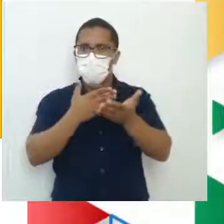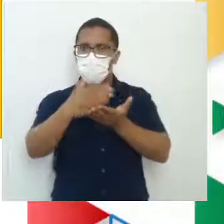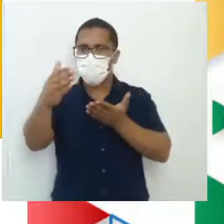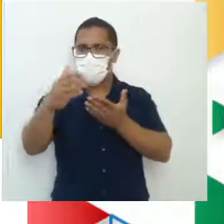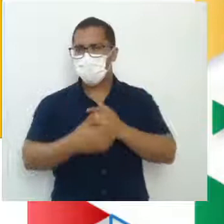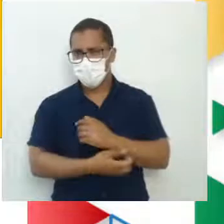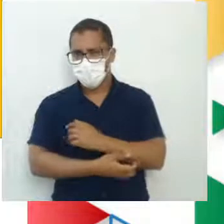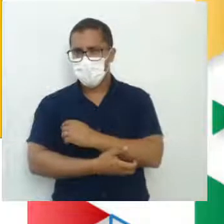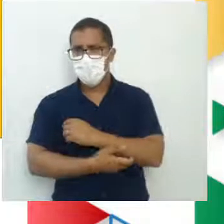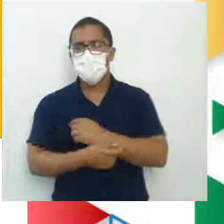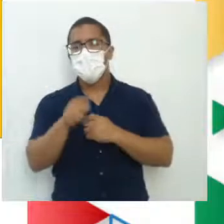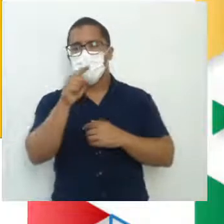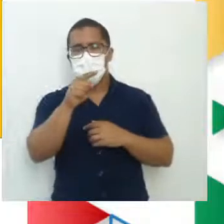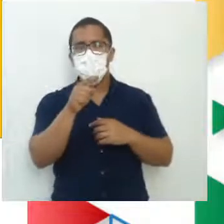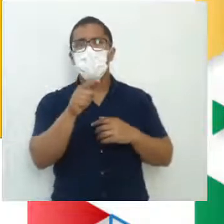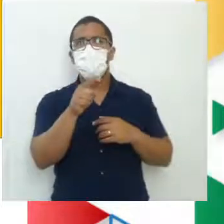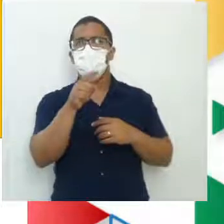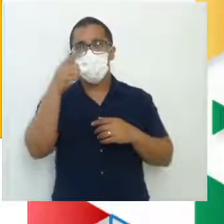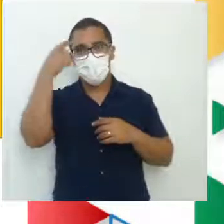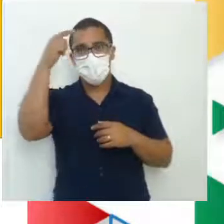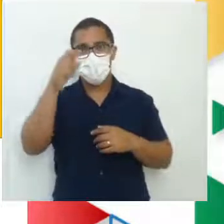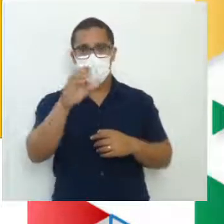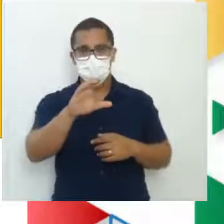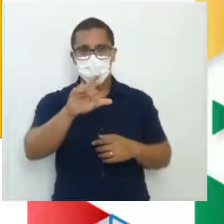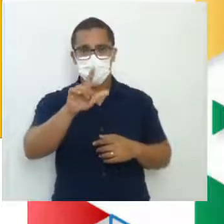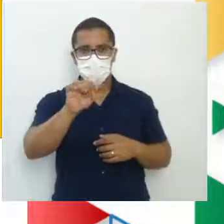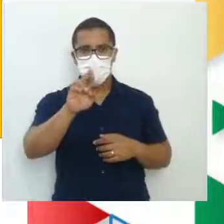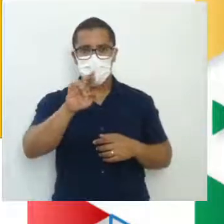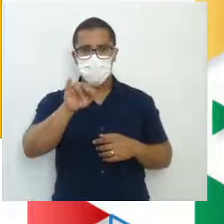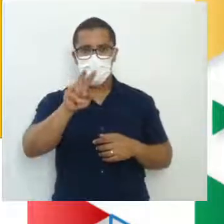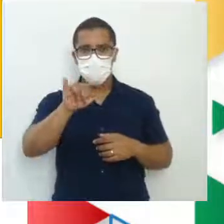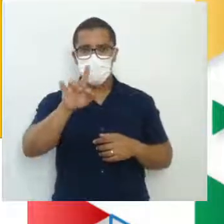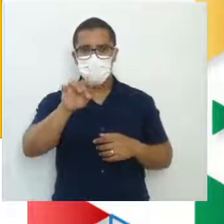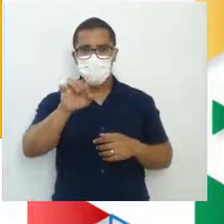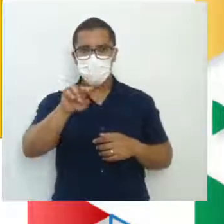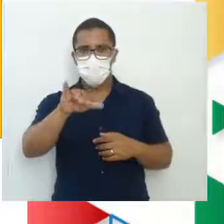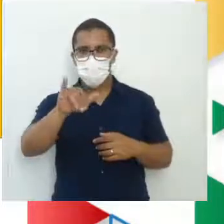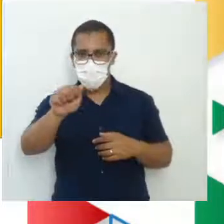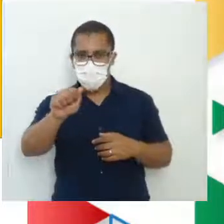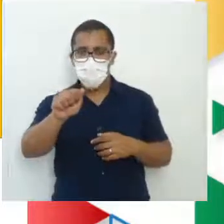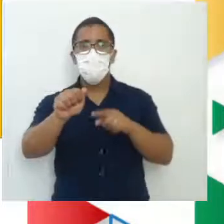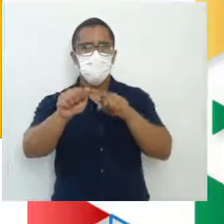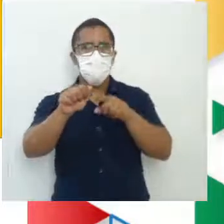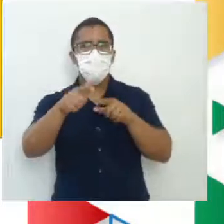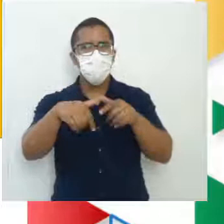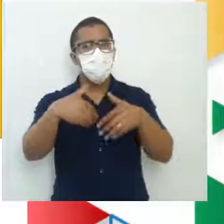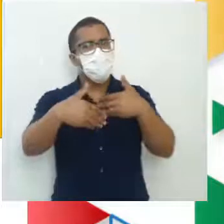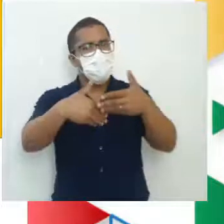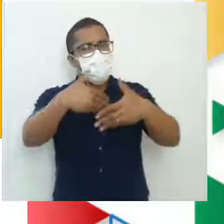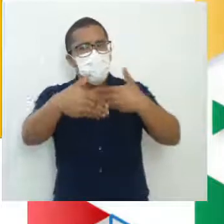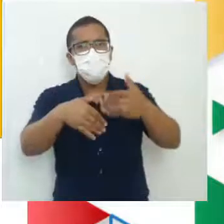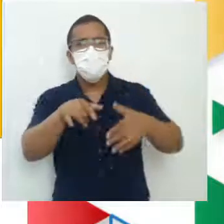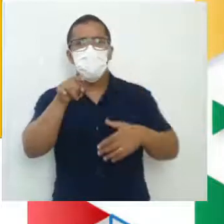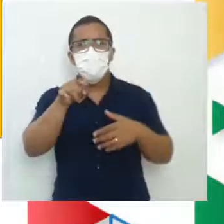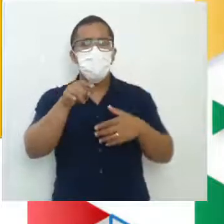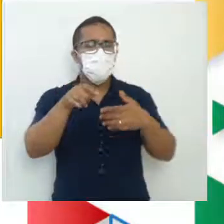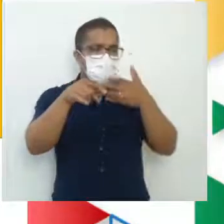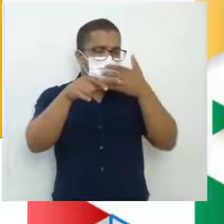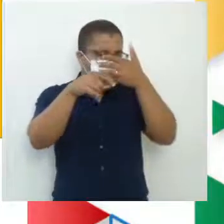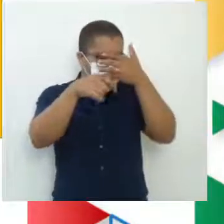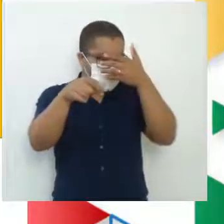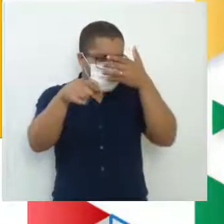revelando-se a sua clarividência. Olha aí a palavra clarividência. Durante mais um tempo, Neiva via e ouvia